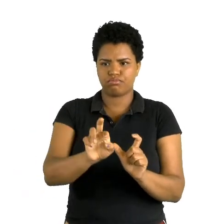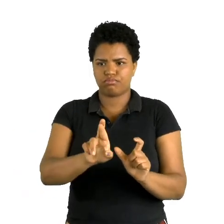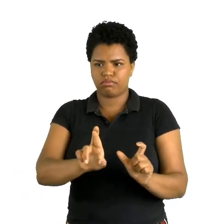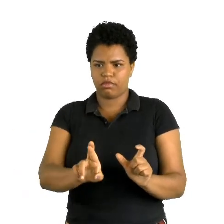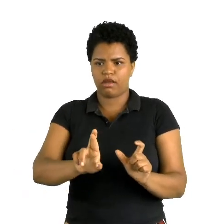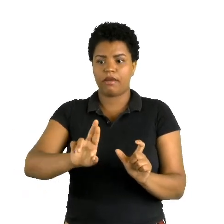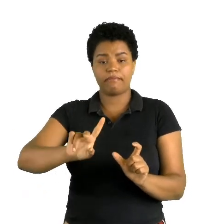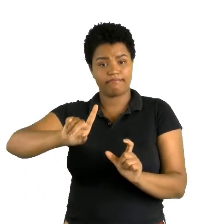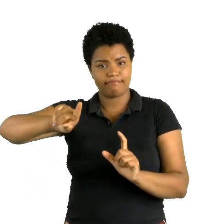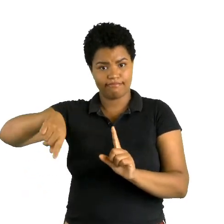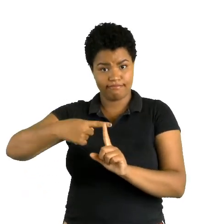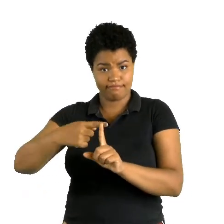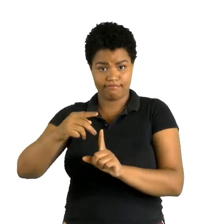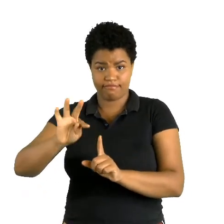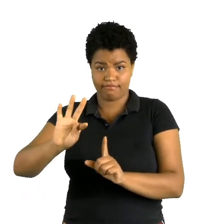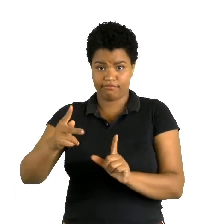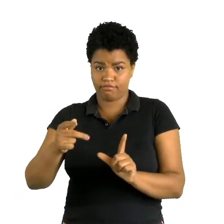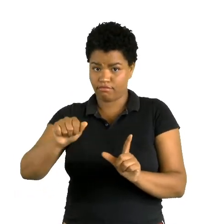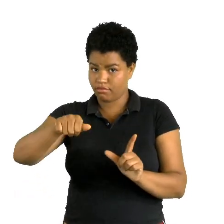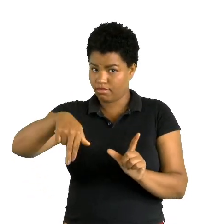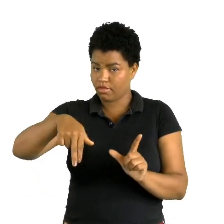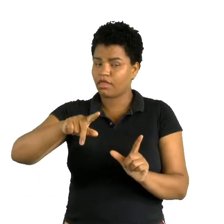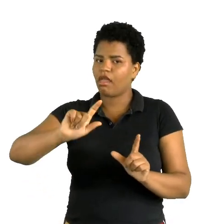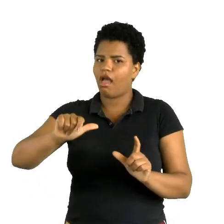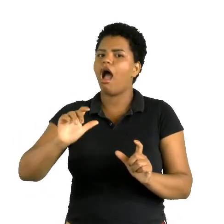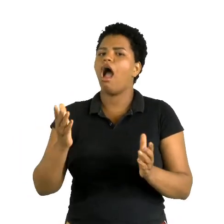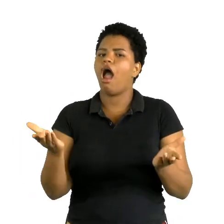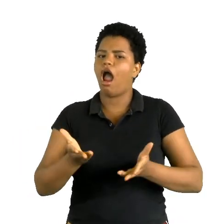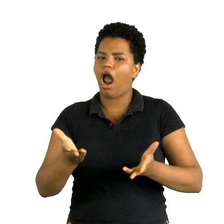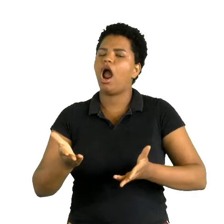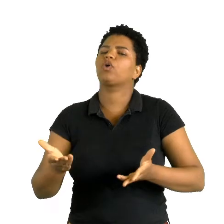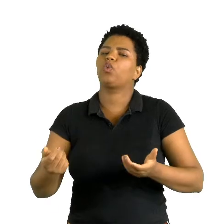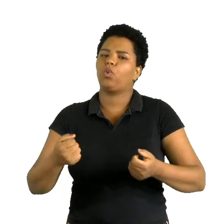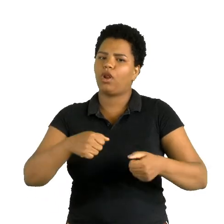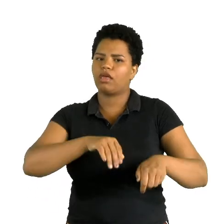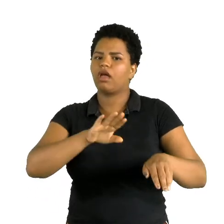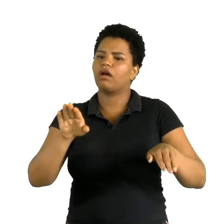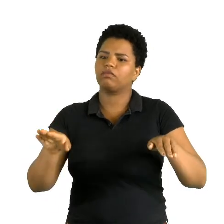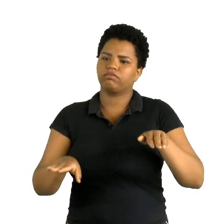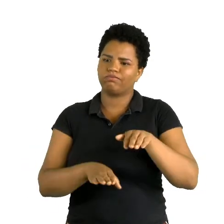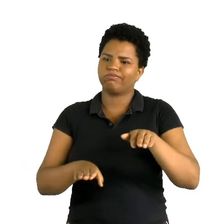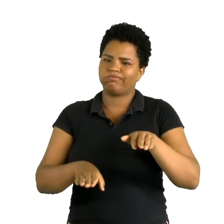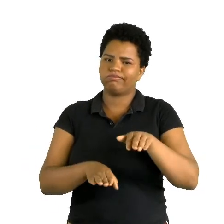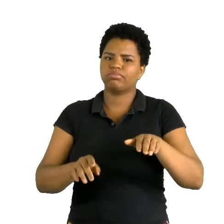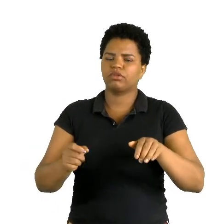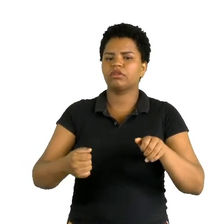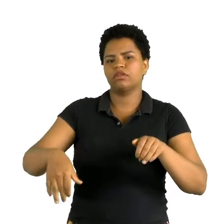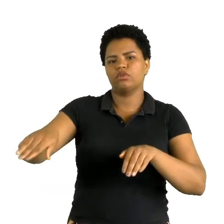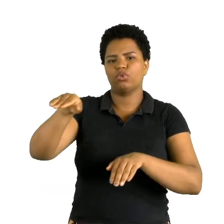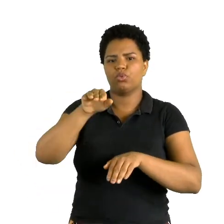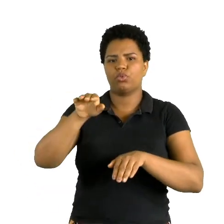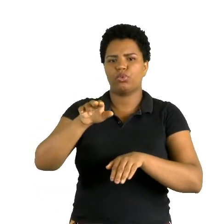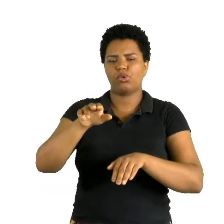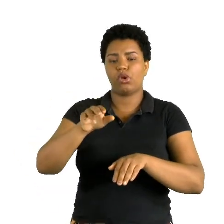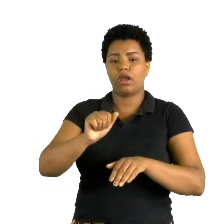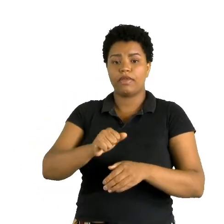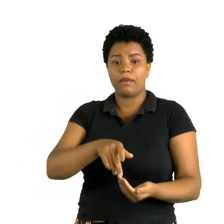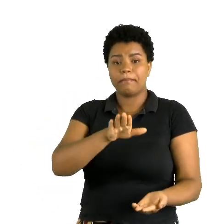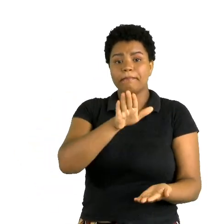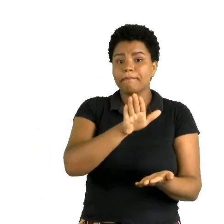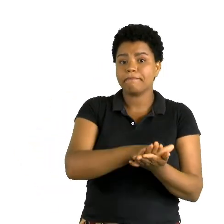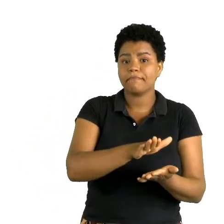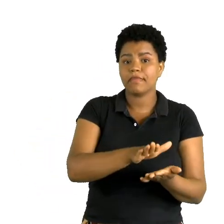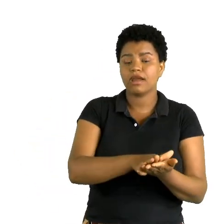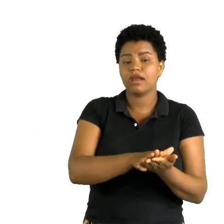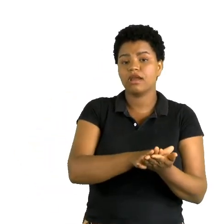ficou no comparativo de superioridade. Então, aí eu estou dizendo o quê? Palmas is smaller than